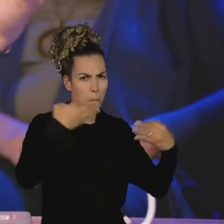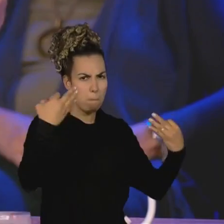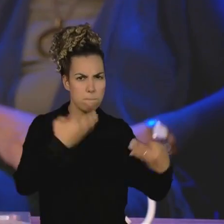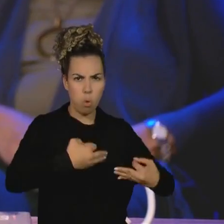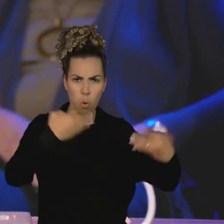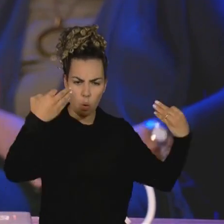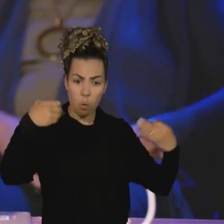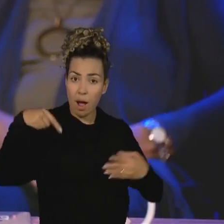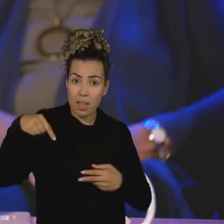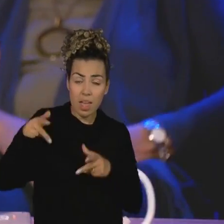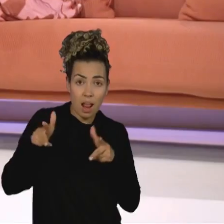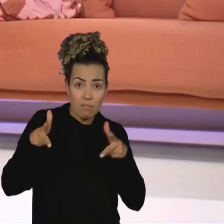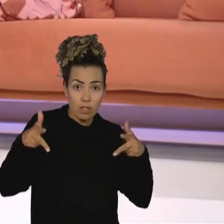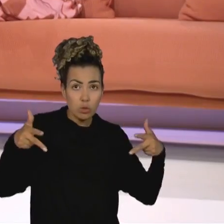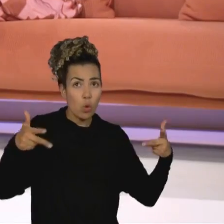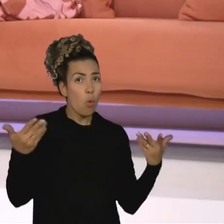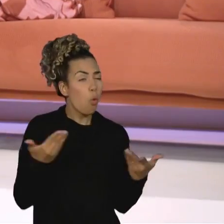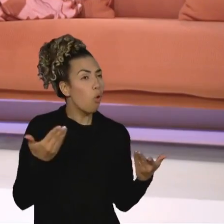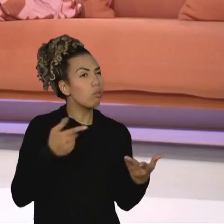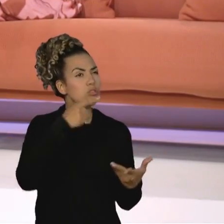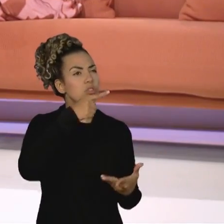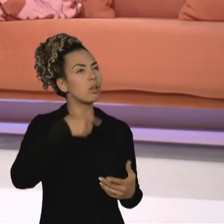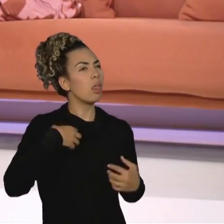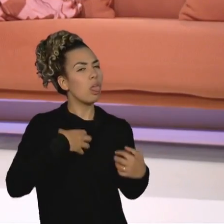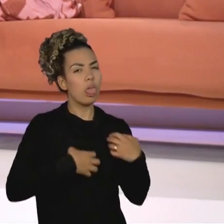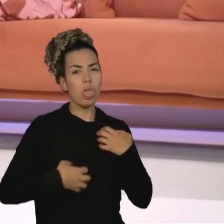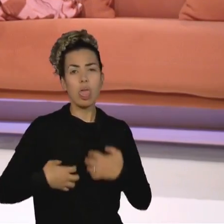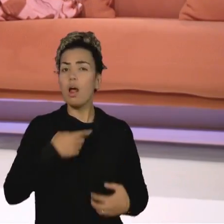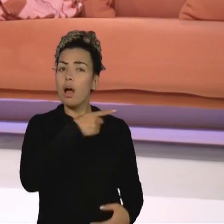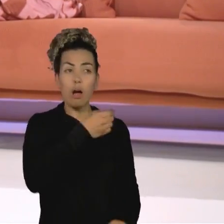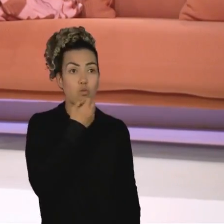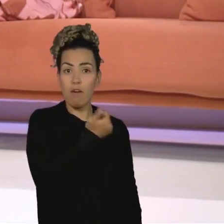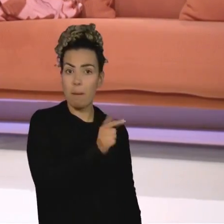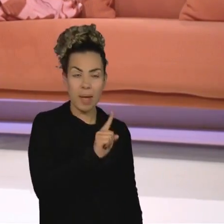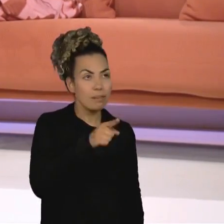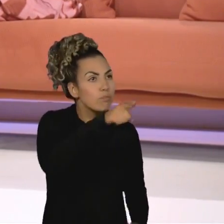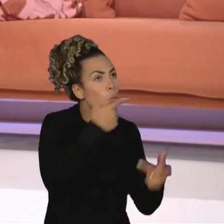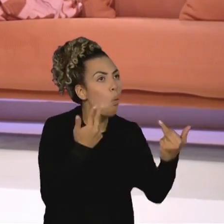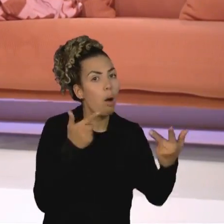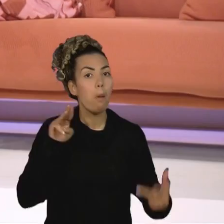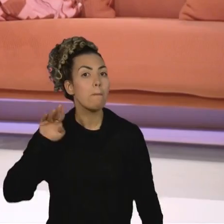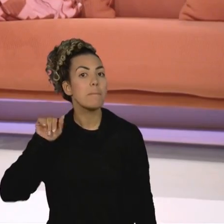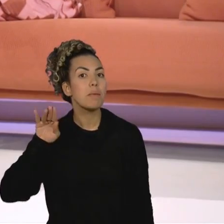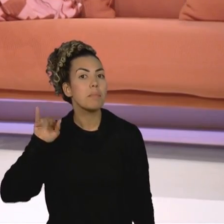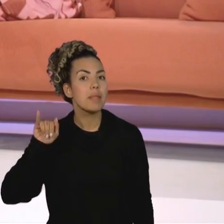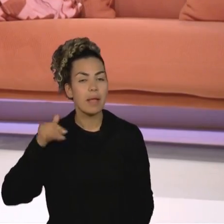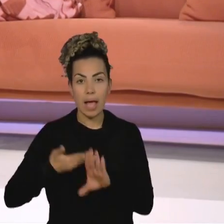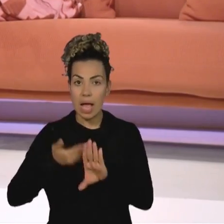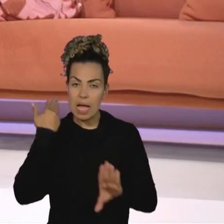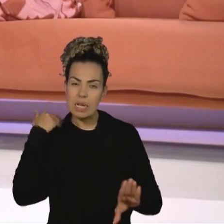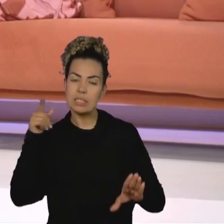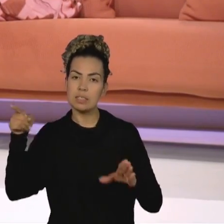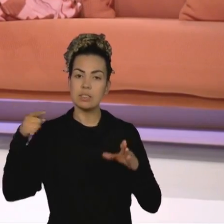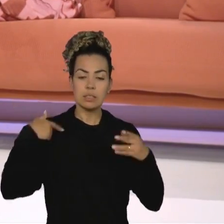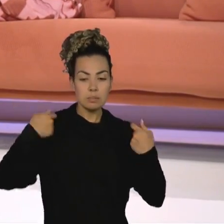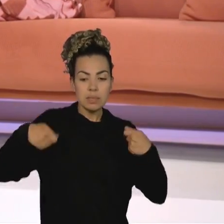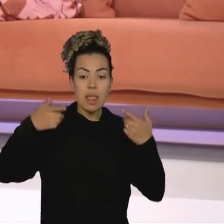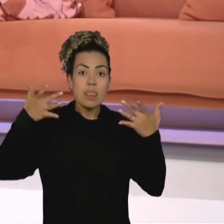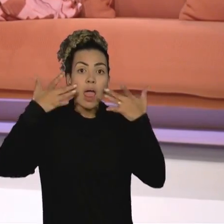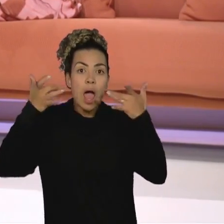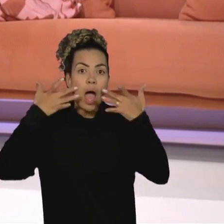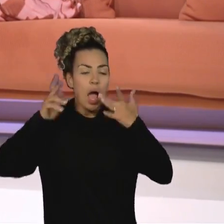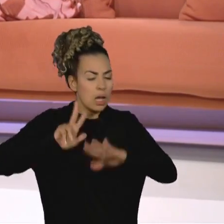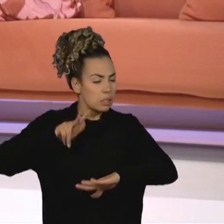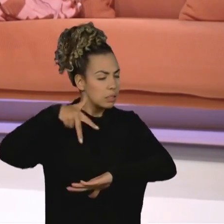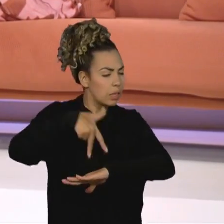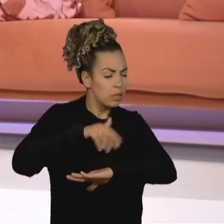ela não acordou bem, não estava bem. Sabe que você me lembrou Bibi Ferreira. Uma vez a Bibi Ferreira tinha que fazer uma peça para professores de São Paulo e ela